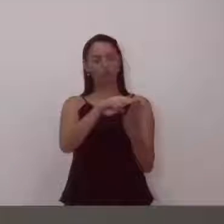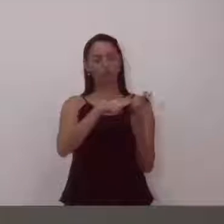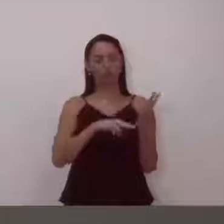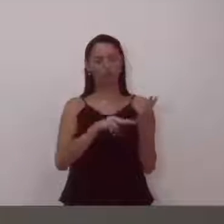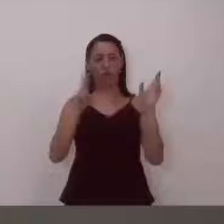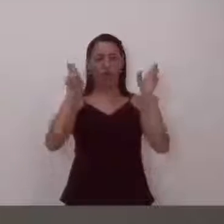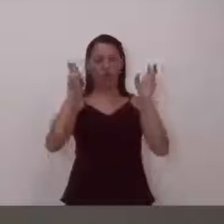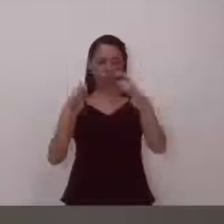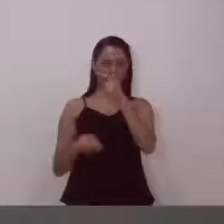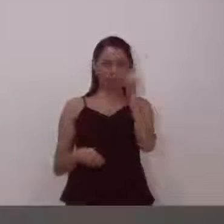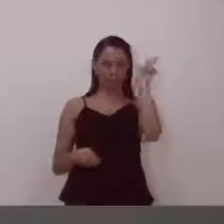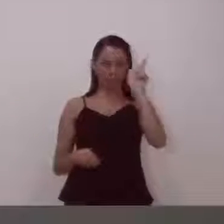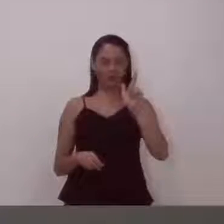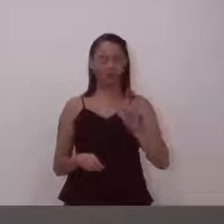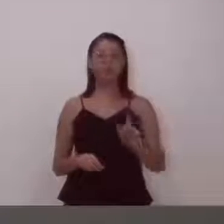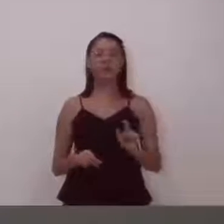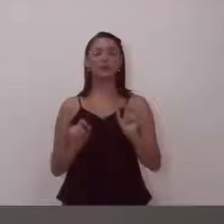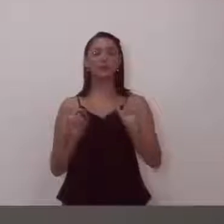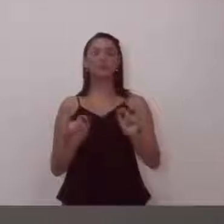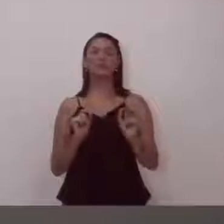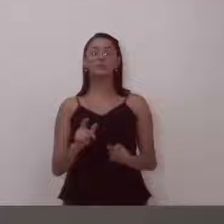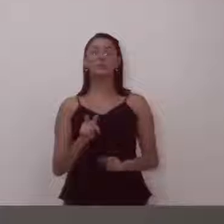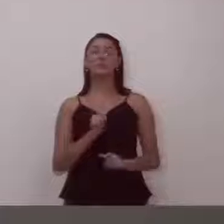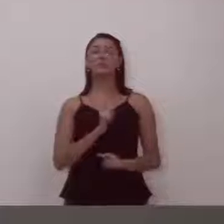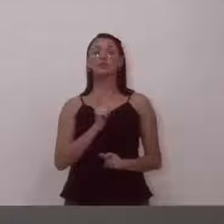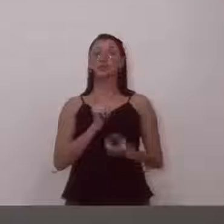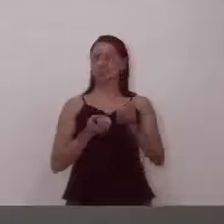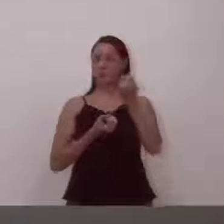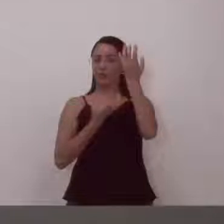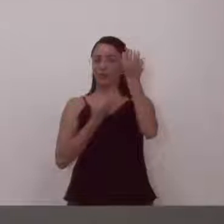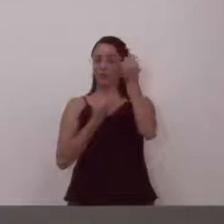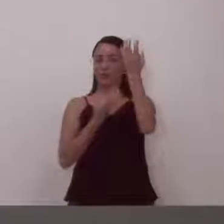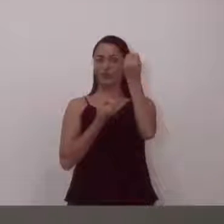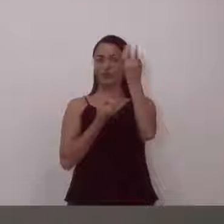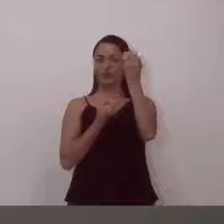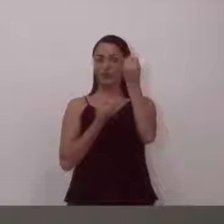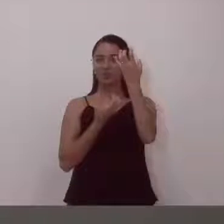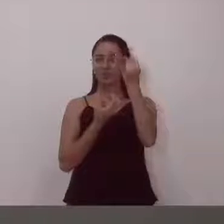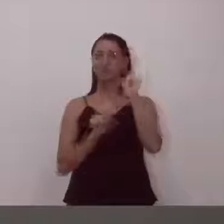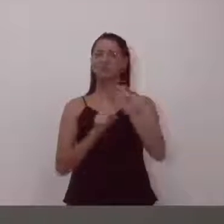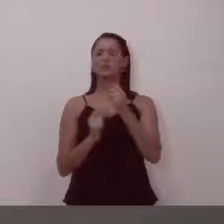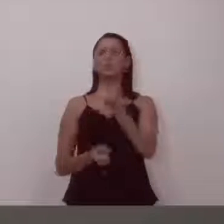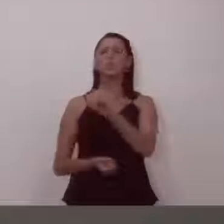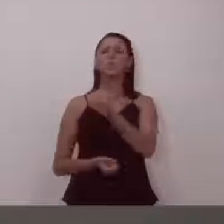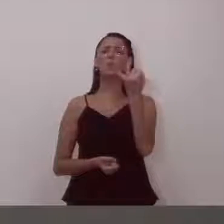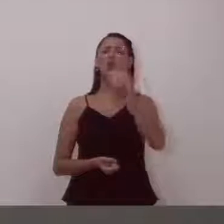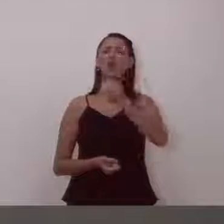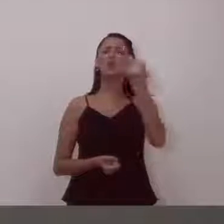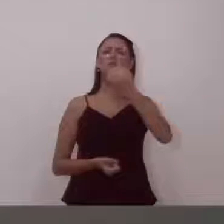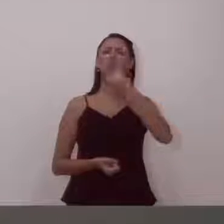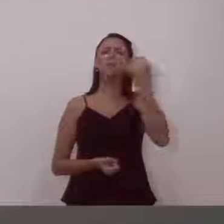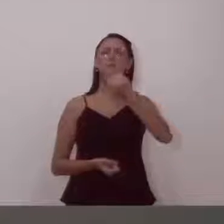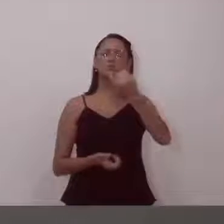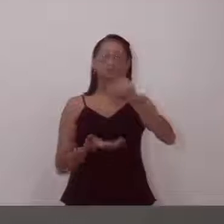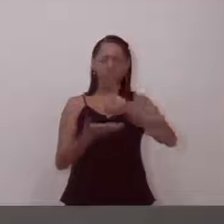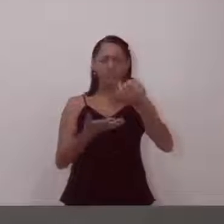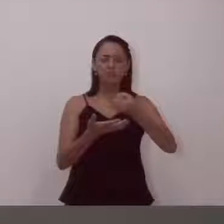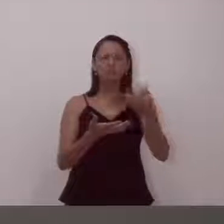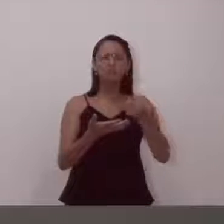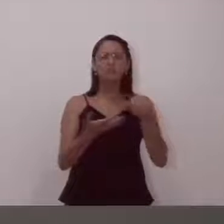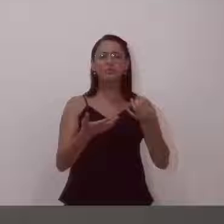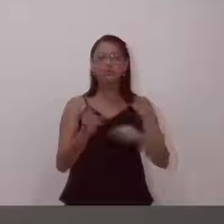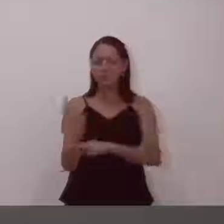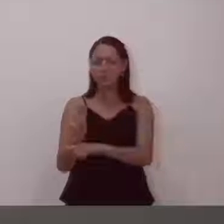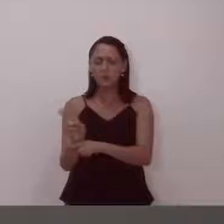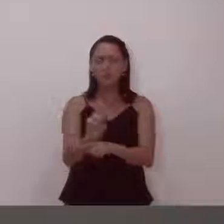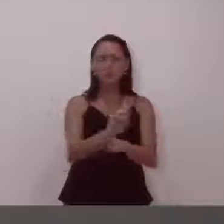assunto, para que a gente tivesse algumas informações de quantas notificações, autuações,